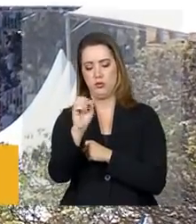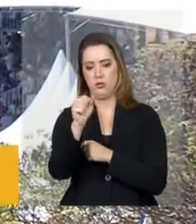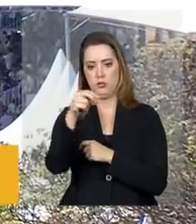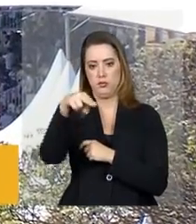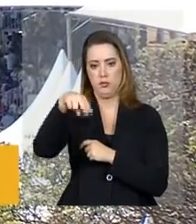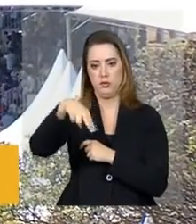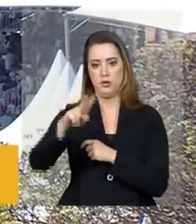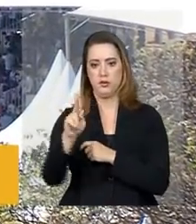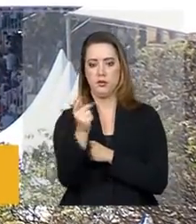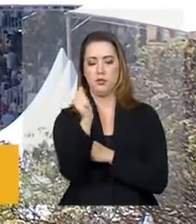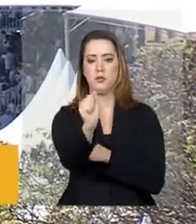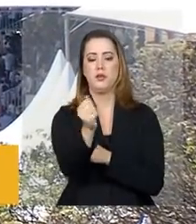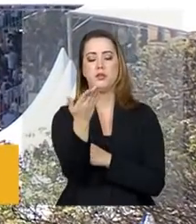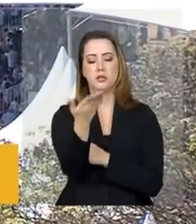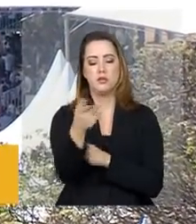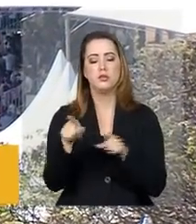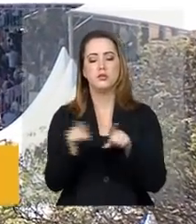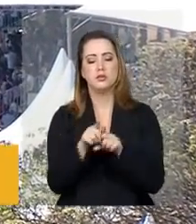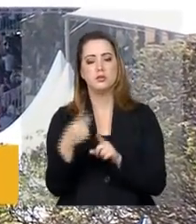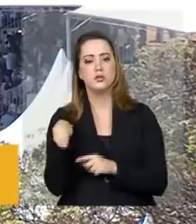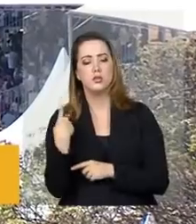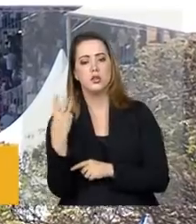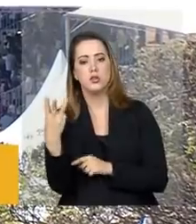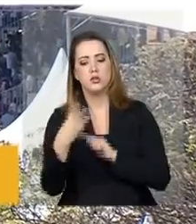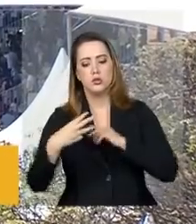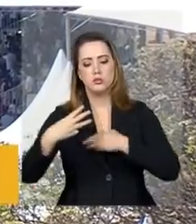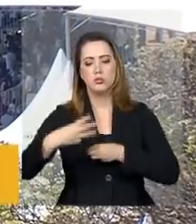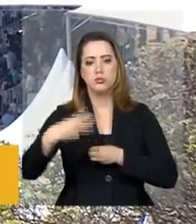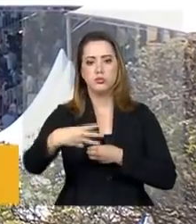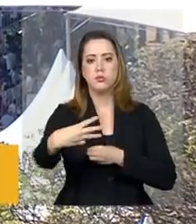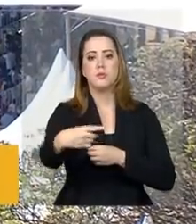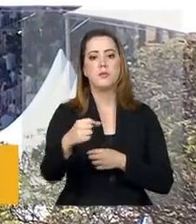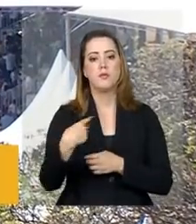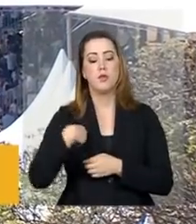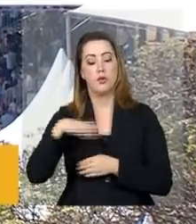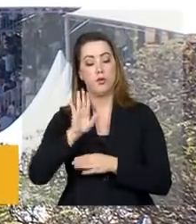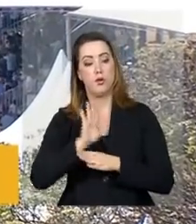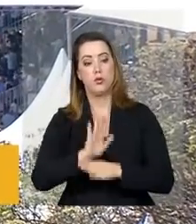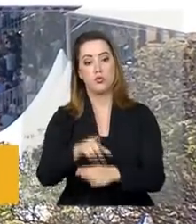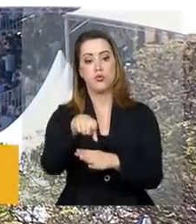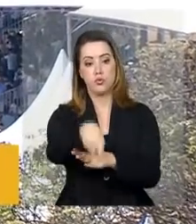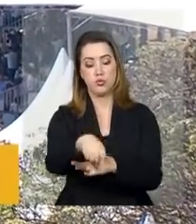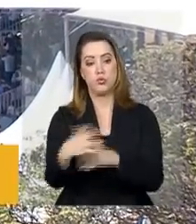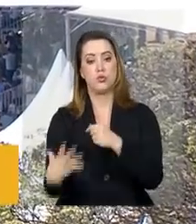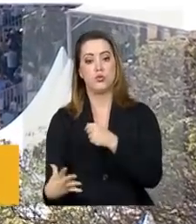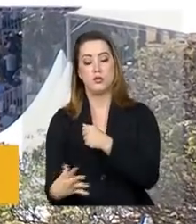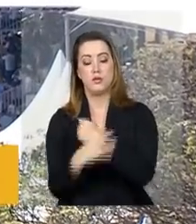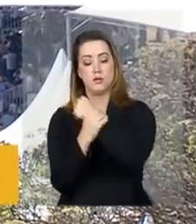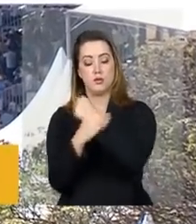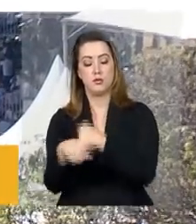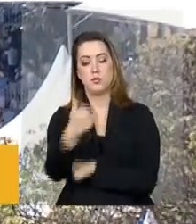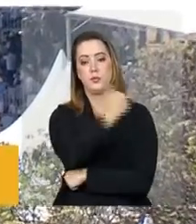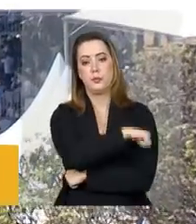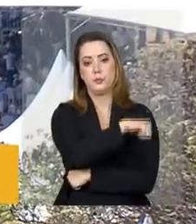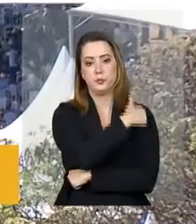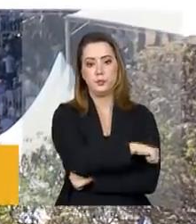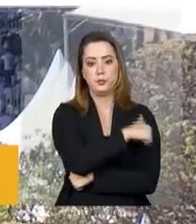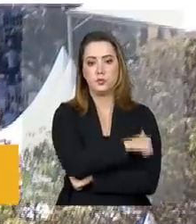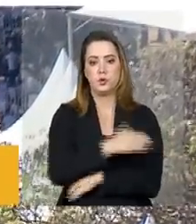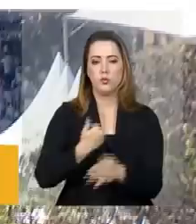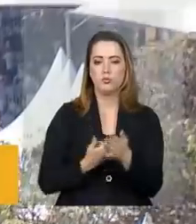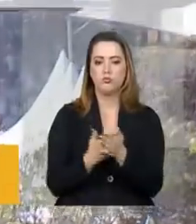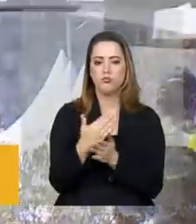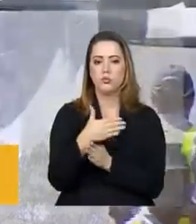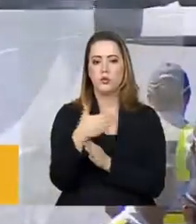sequência de veículos, né? Eles foram muito utilizados nas pacificações das comunidades do Rio de Janeiro a partir de